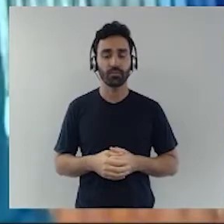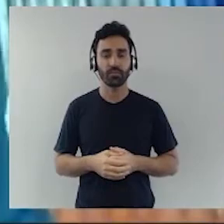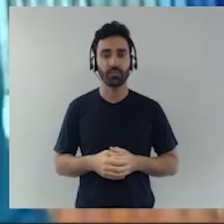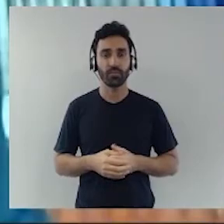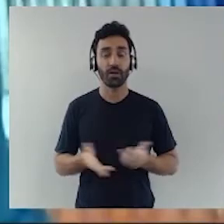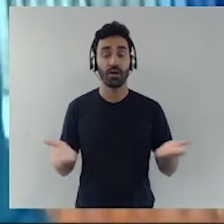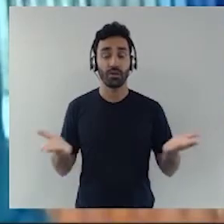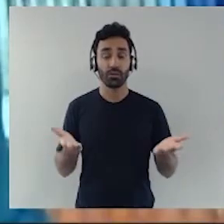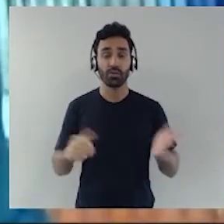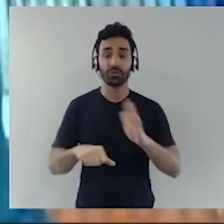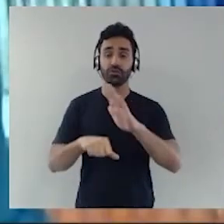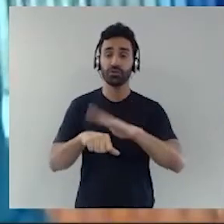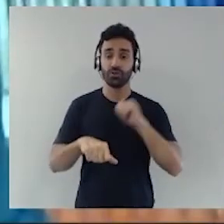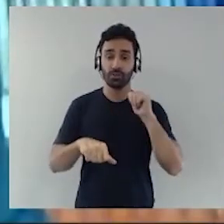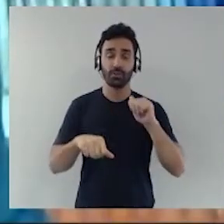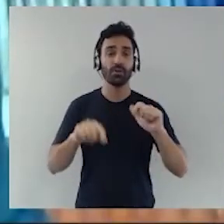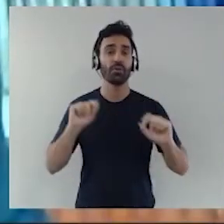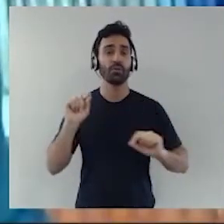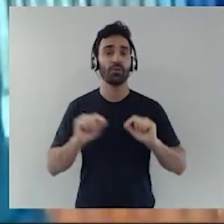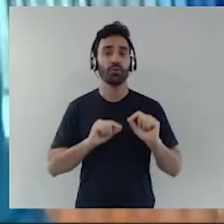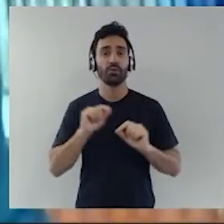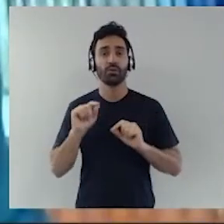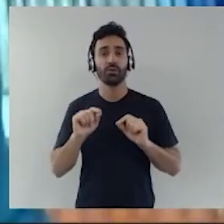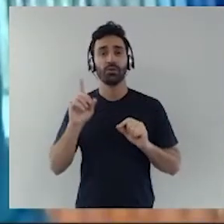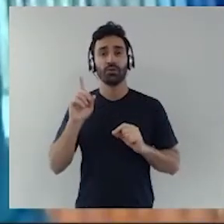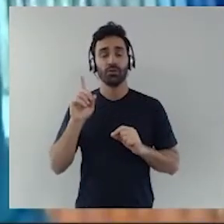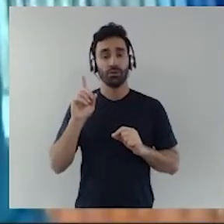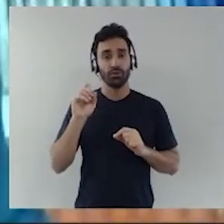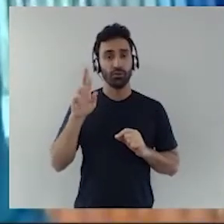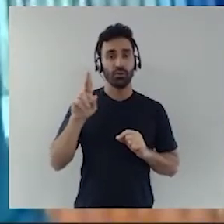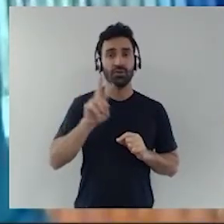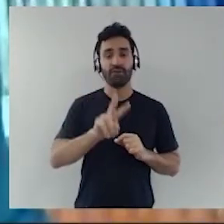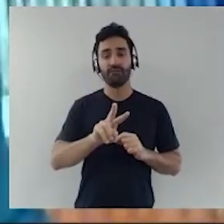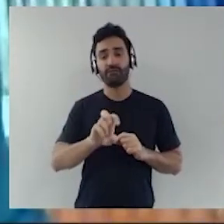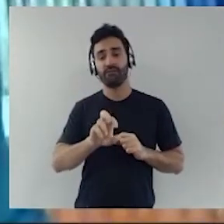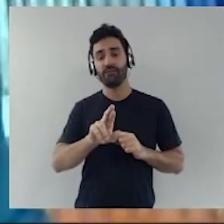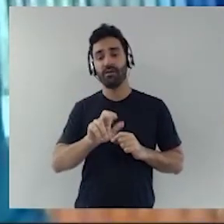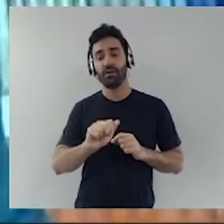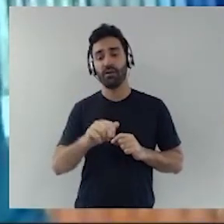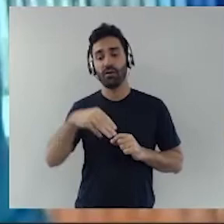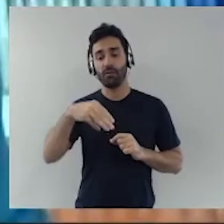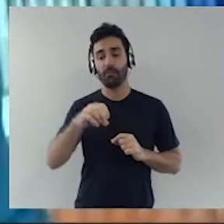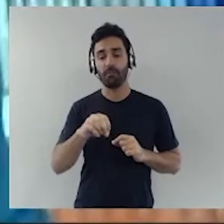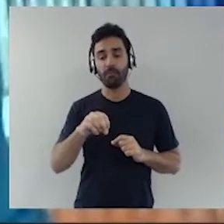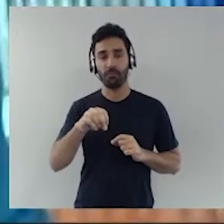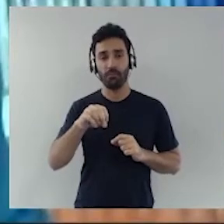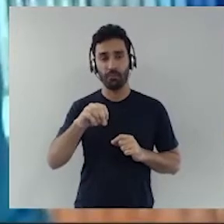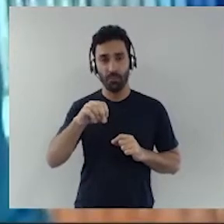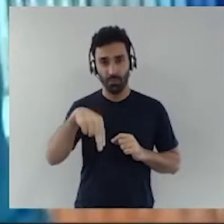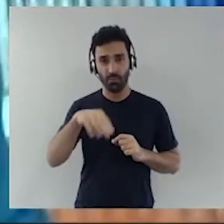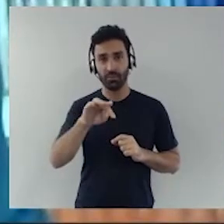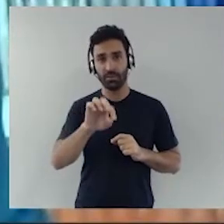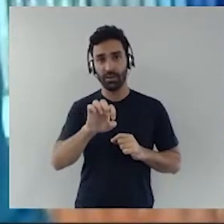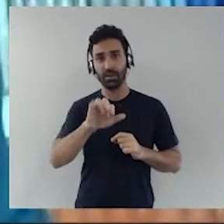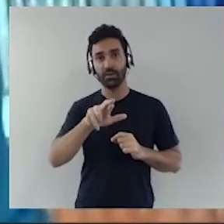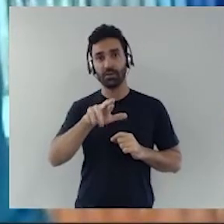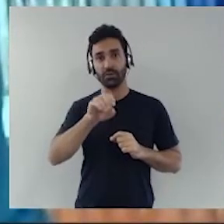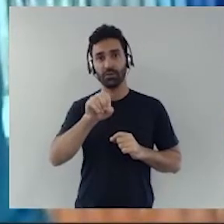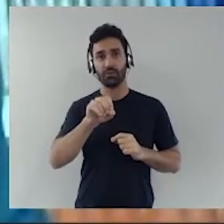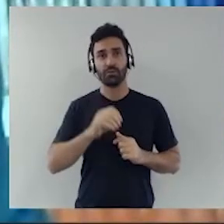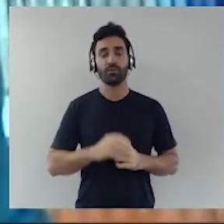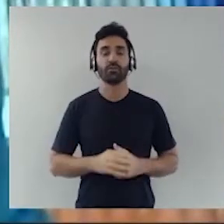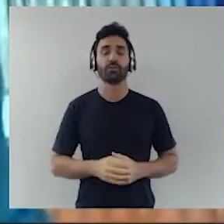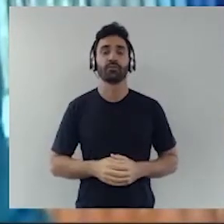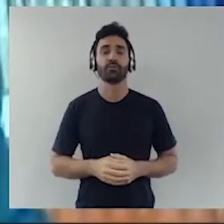passo a palavra a dra vera monteiro a quem é